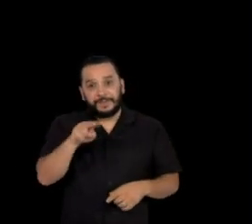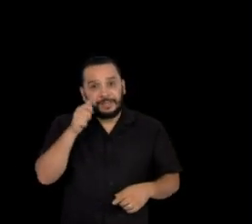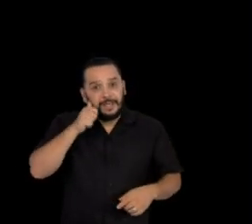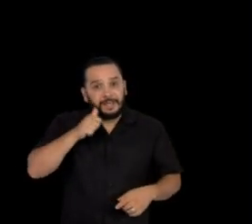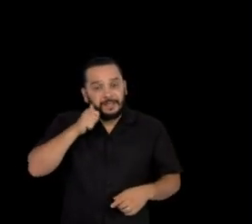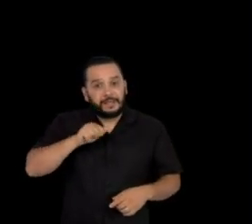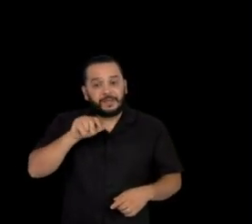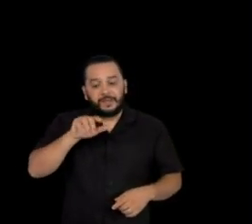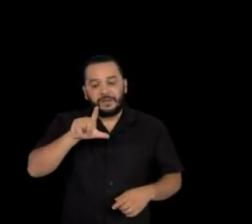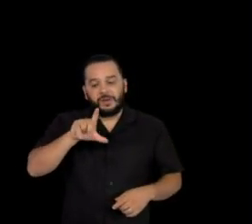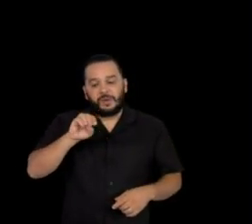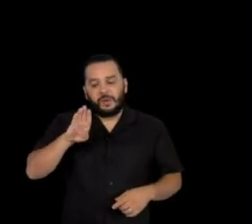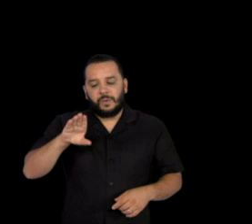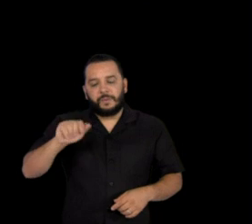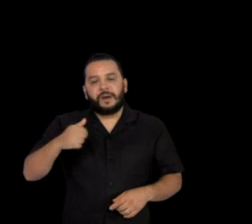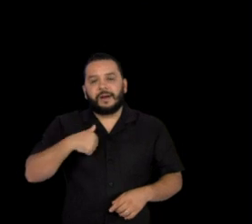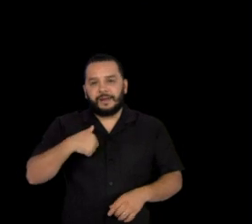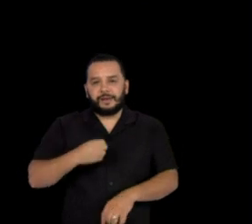de Reibã.